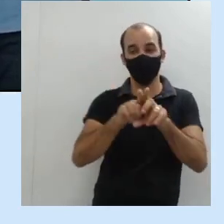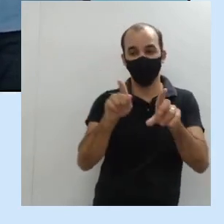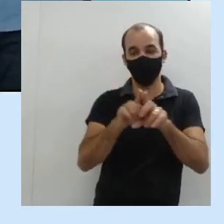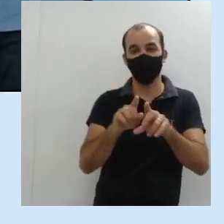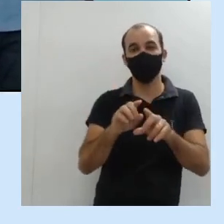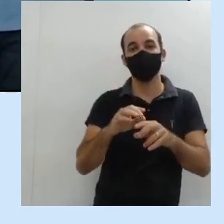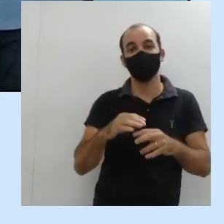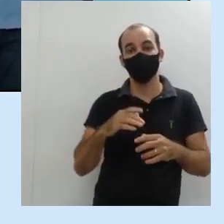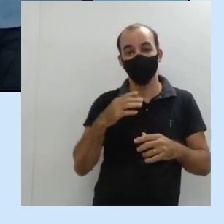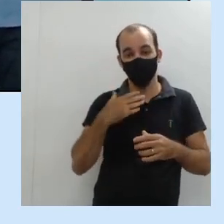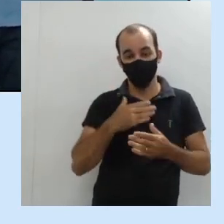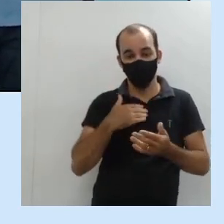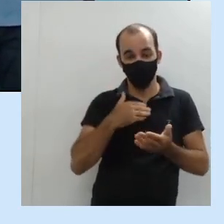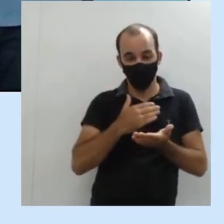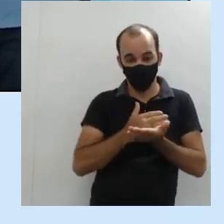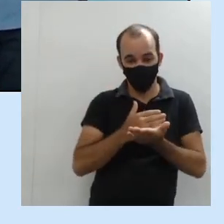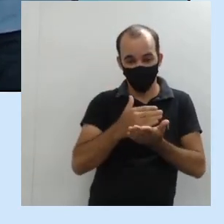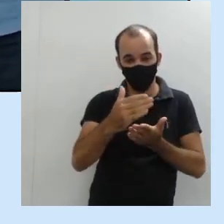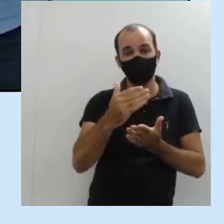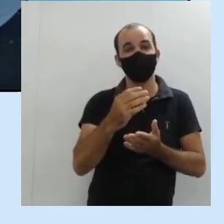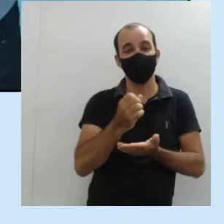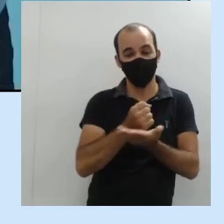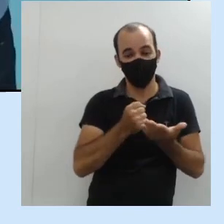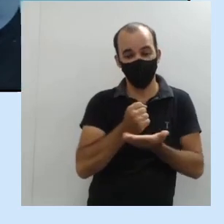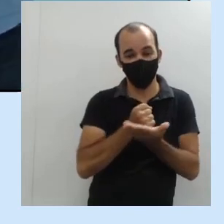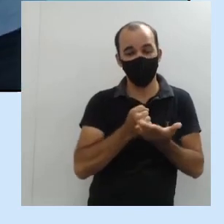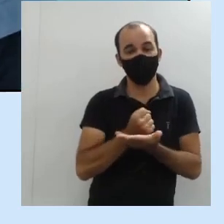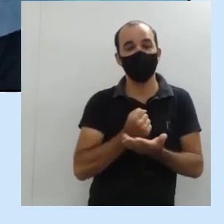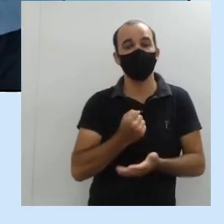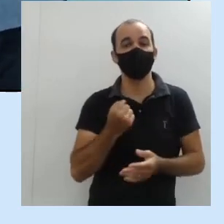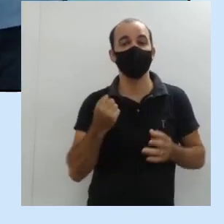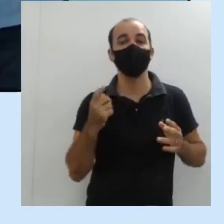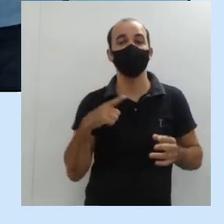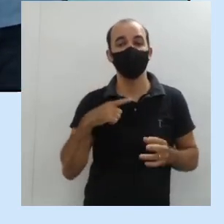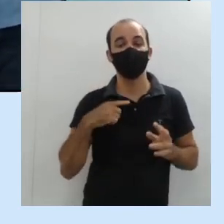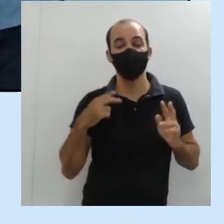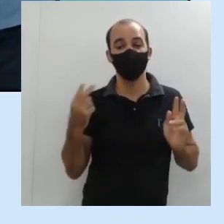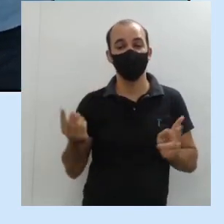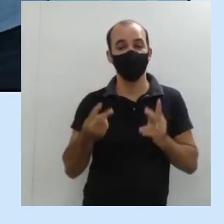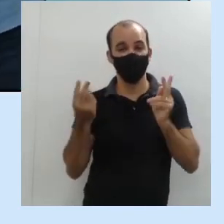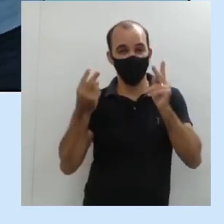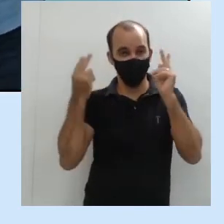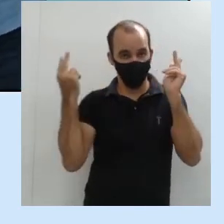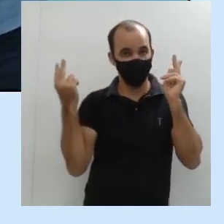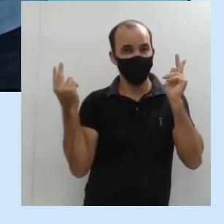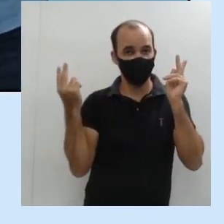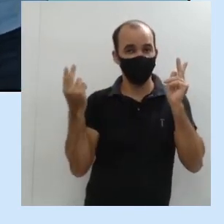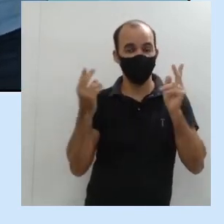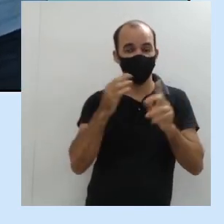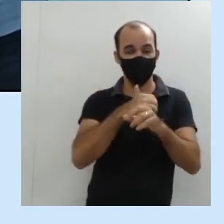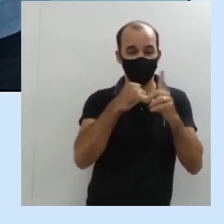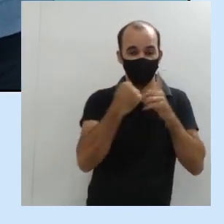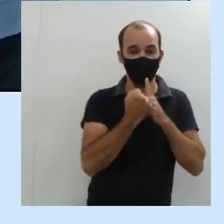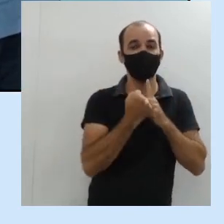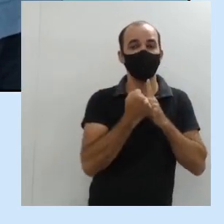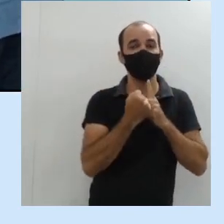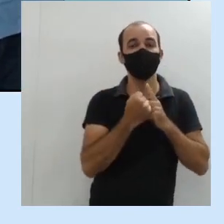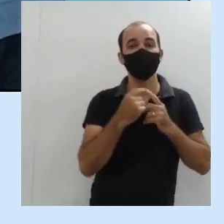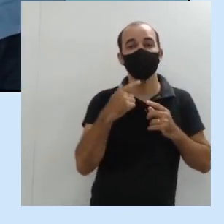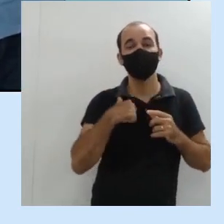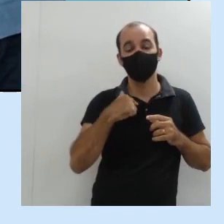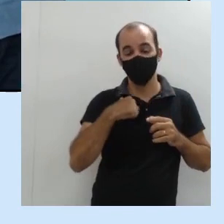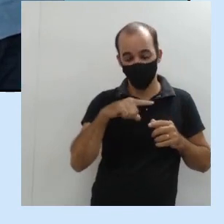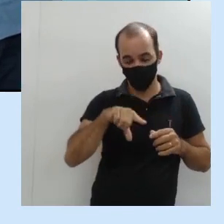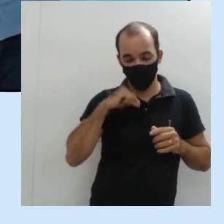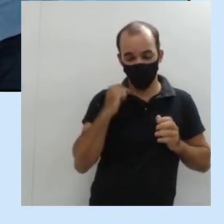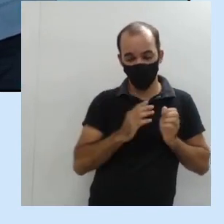valores. E esses valores, baseados nos conceitos éticos e moral, eles vão fazer o quê? Vão me orientar, vão